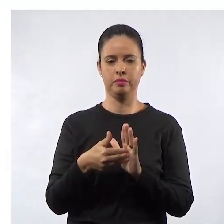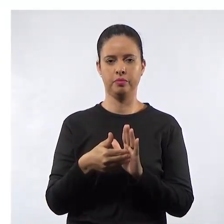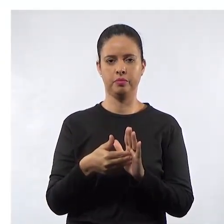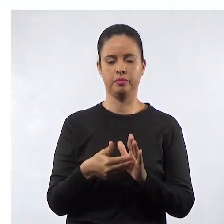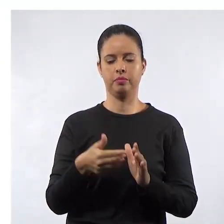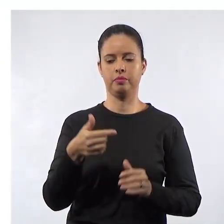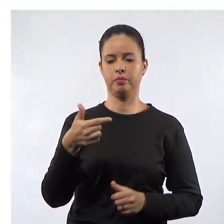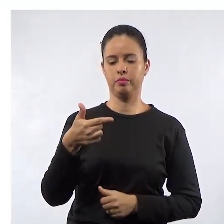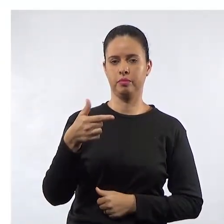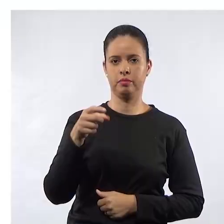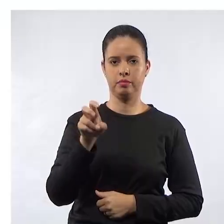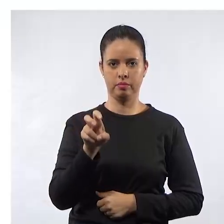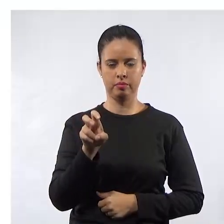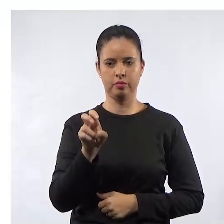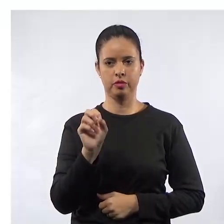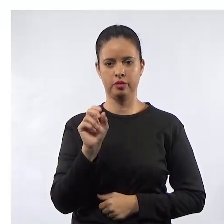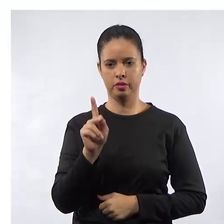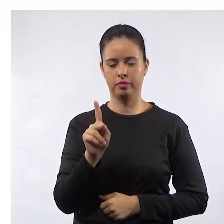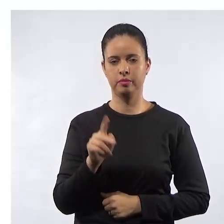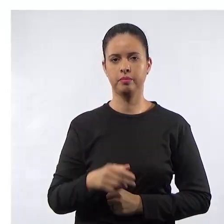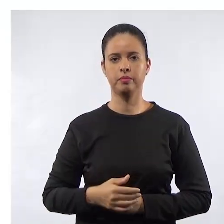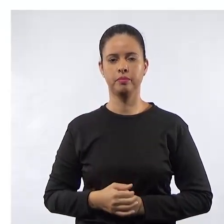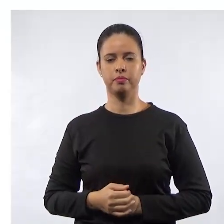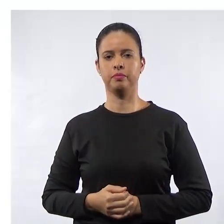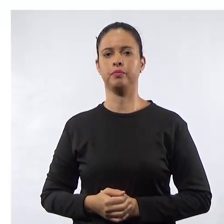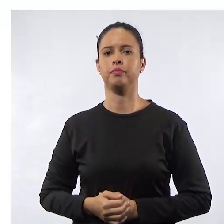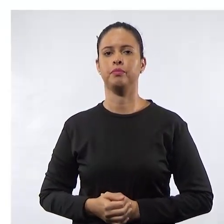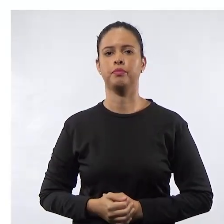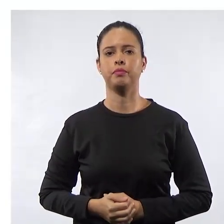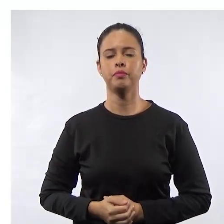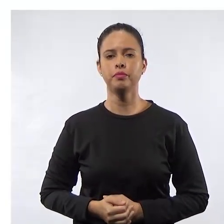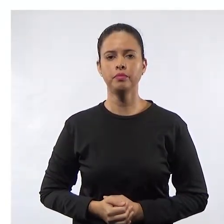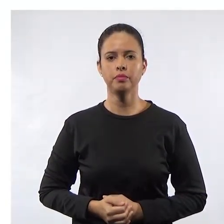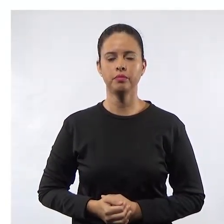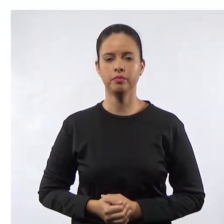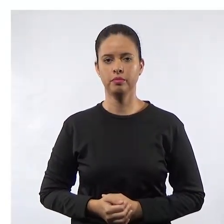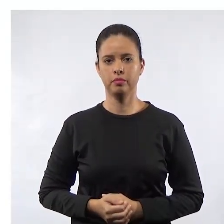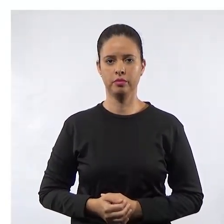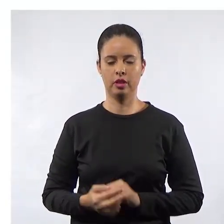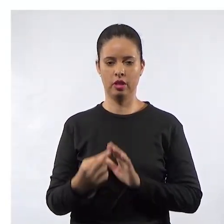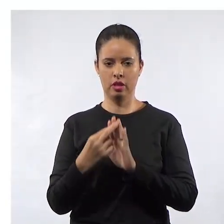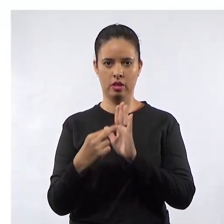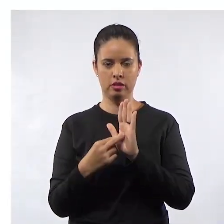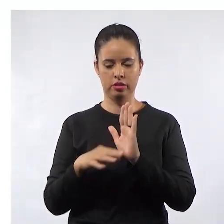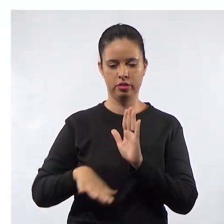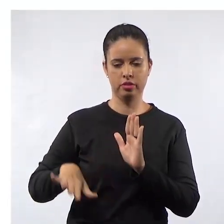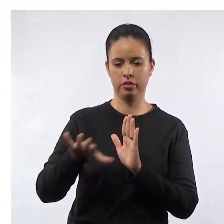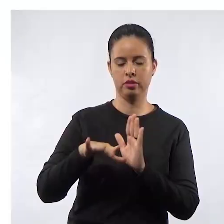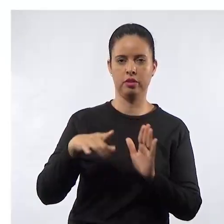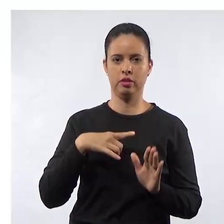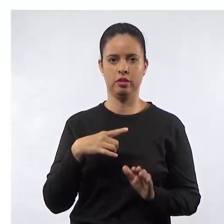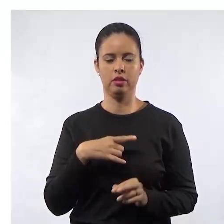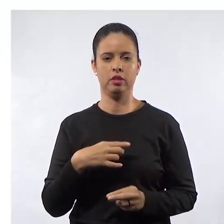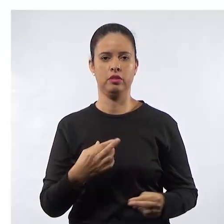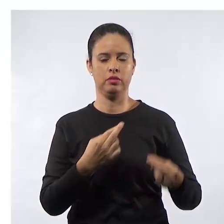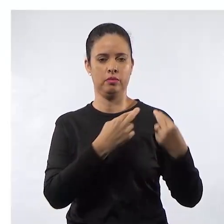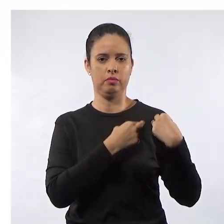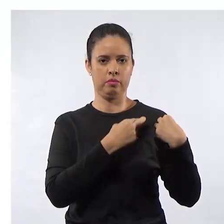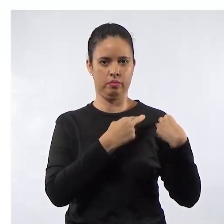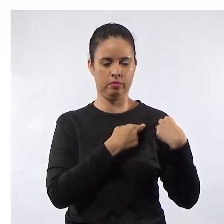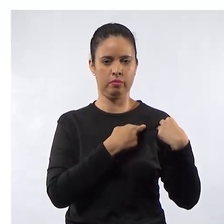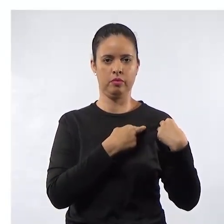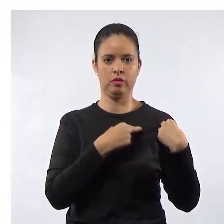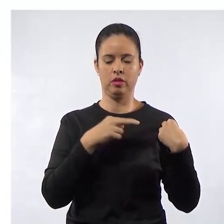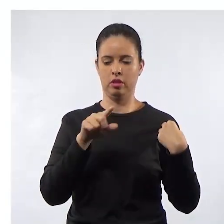vício do 18 ao 25, tá ok? Olha só, a regra geral no que toca à responsabilidade civil